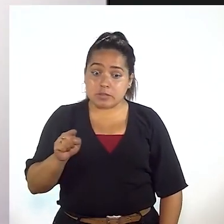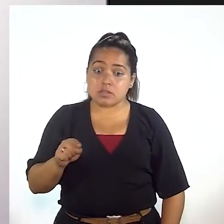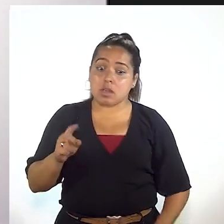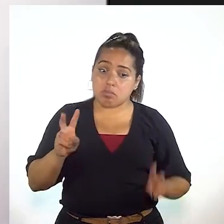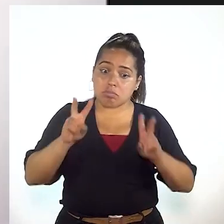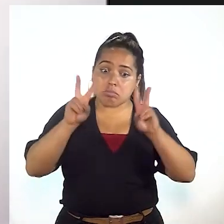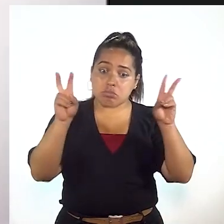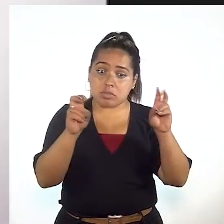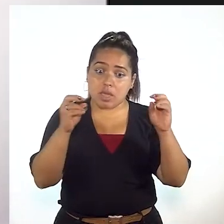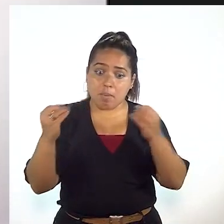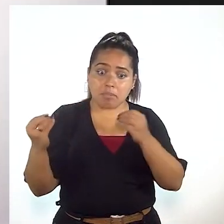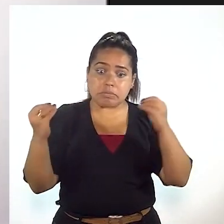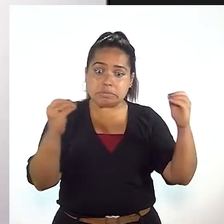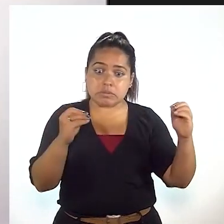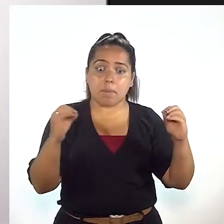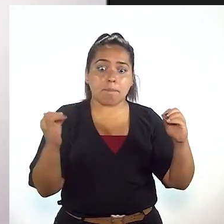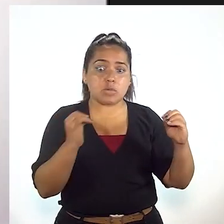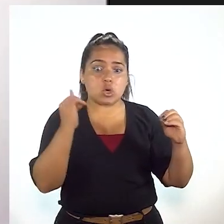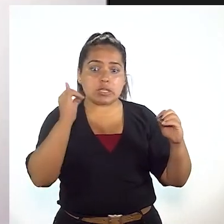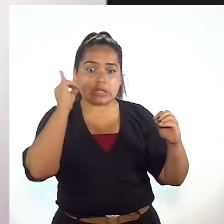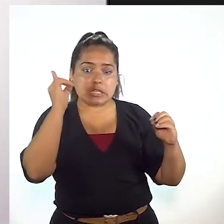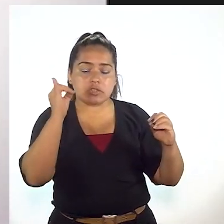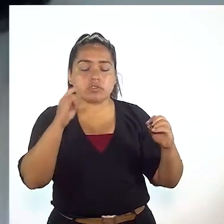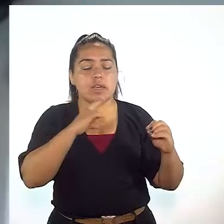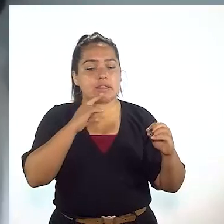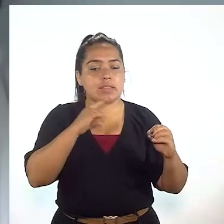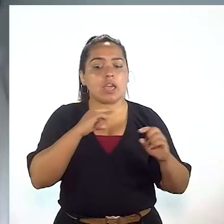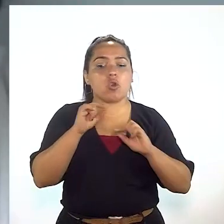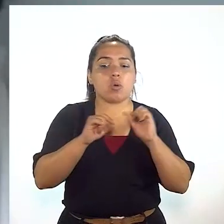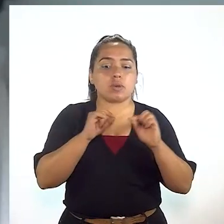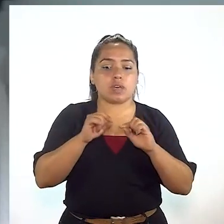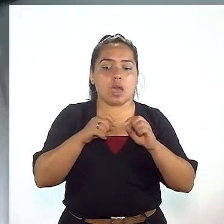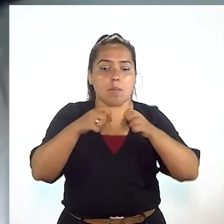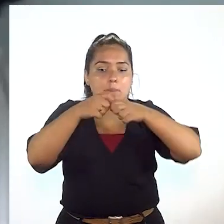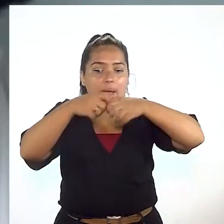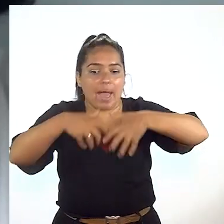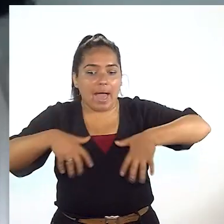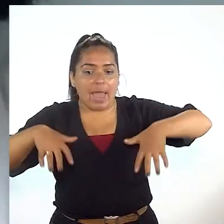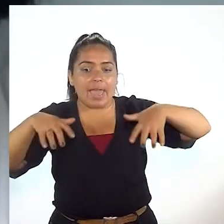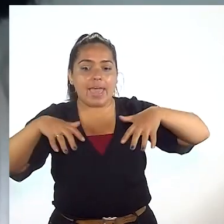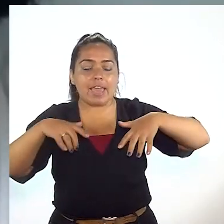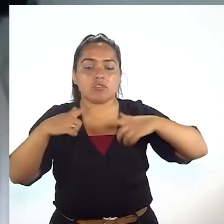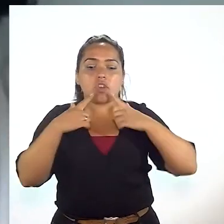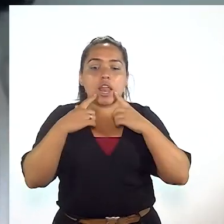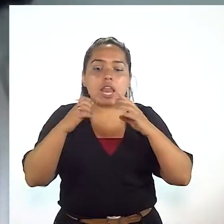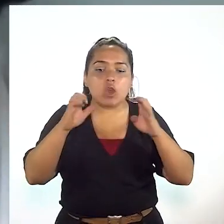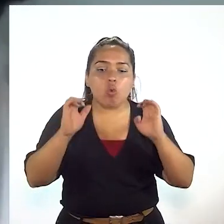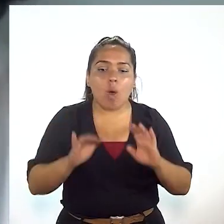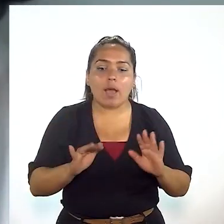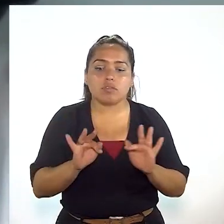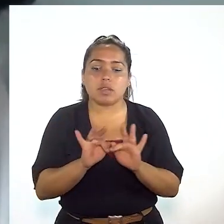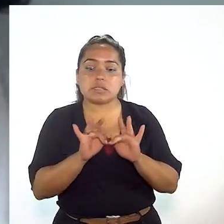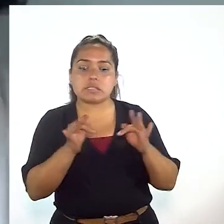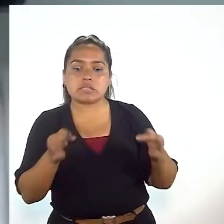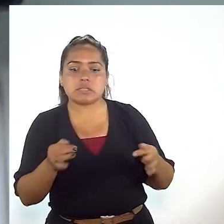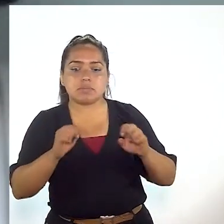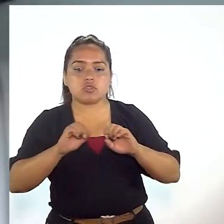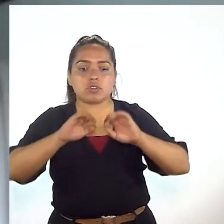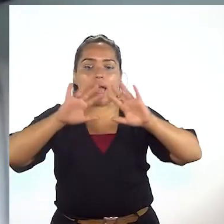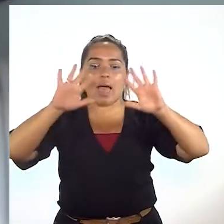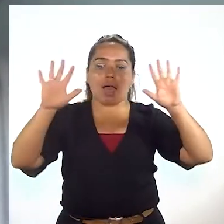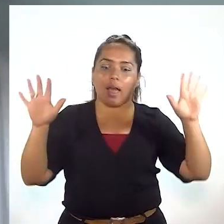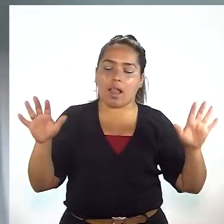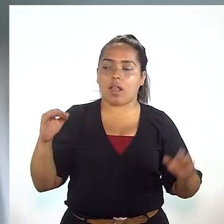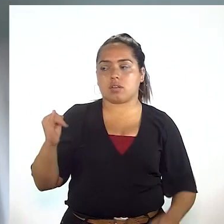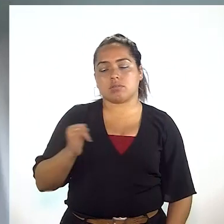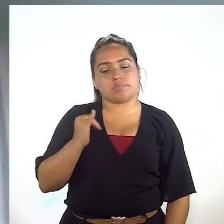objetiva. Acho que eu respondi mais ou menos. Você trouxe um tema também muito interessante e importante, né? Está se criando aí